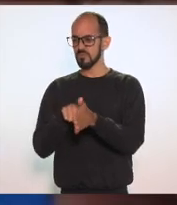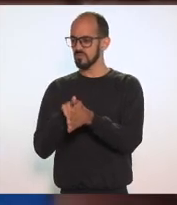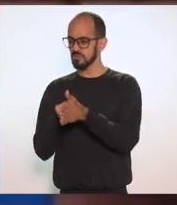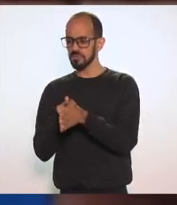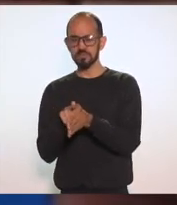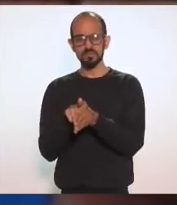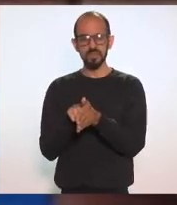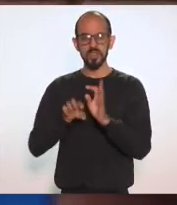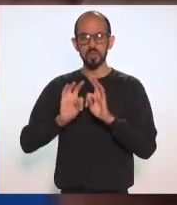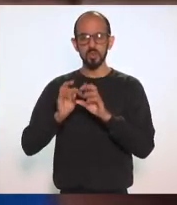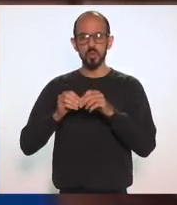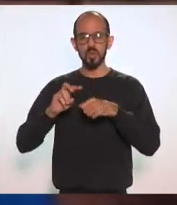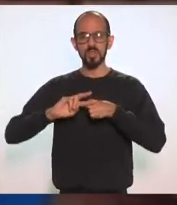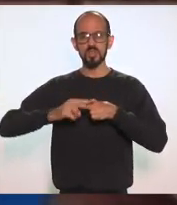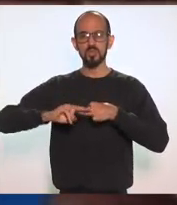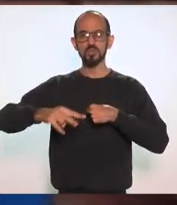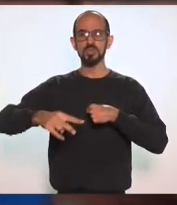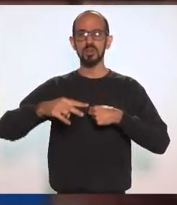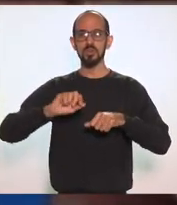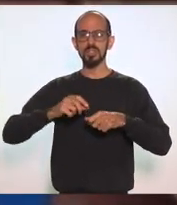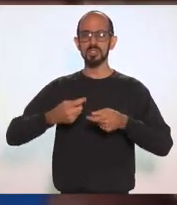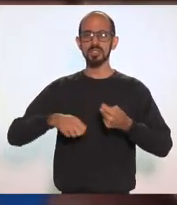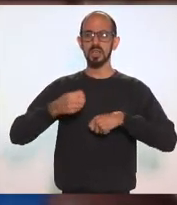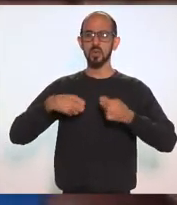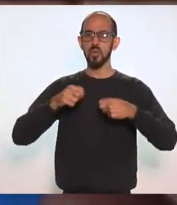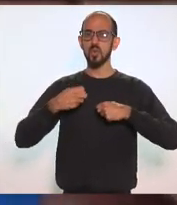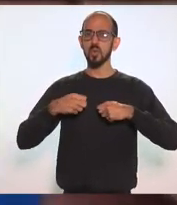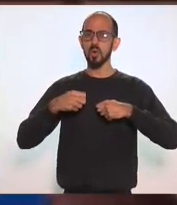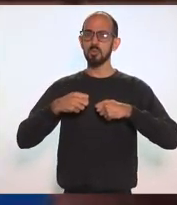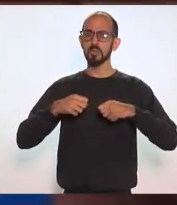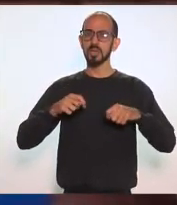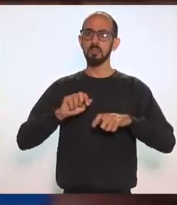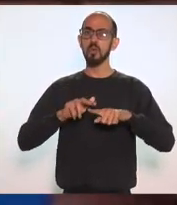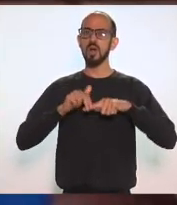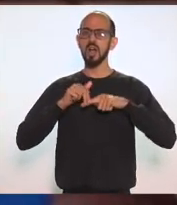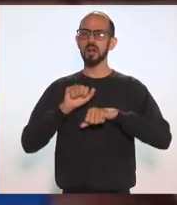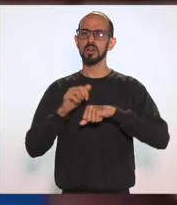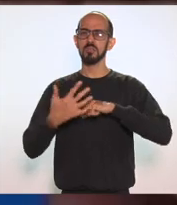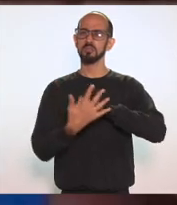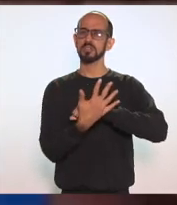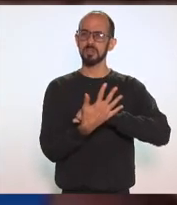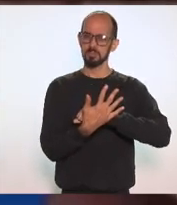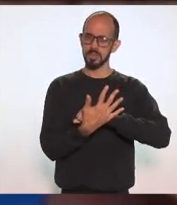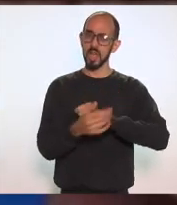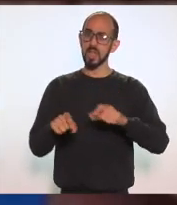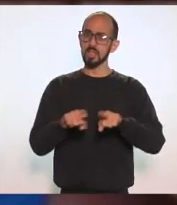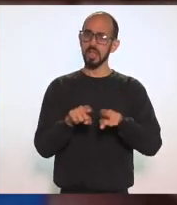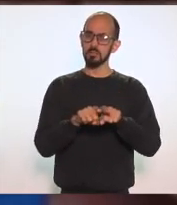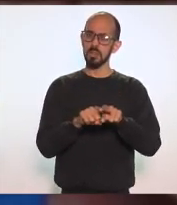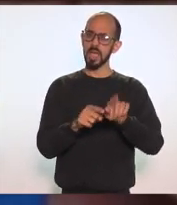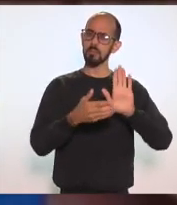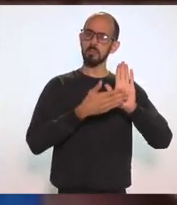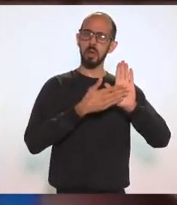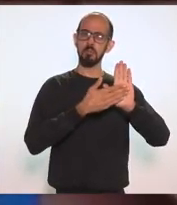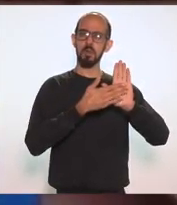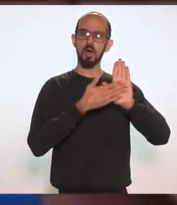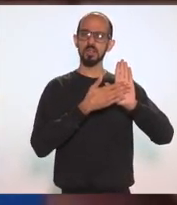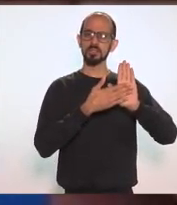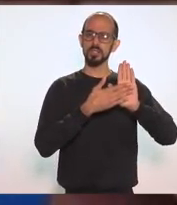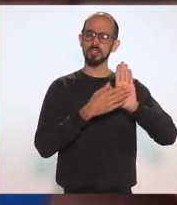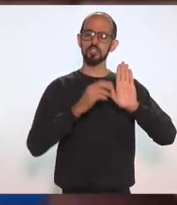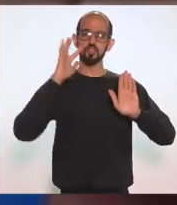consequências econômicas, sociais e econômicas da pandemia da Covid-19, além de propor medidas para minimizar seus impactos no âmbito